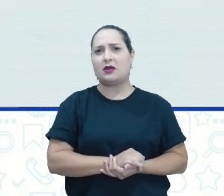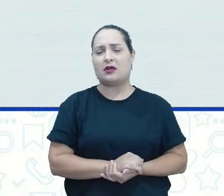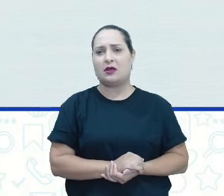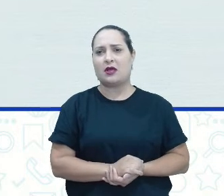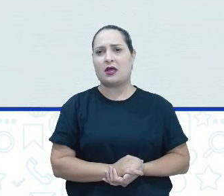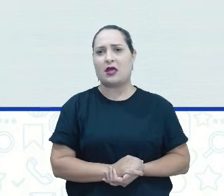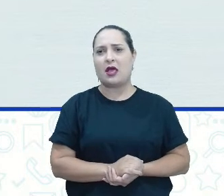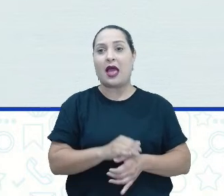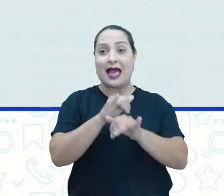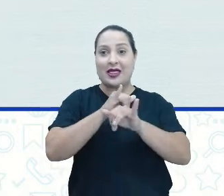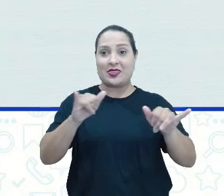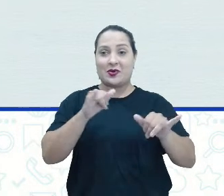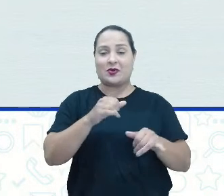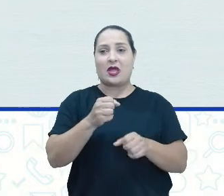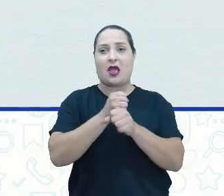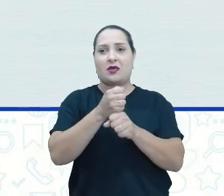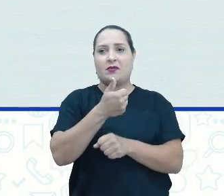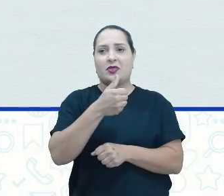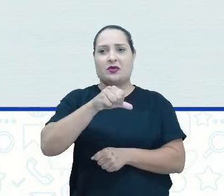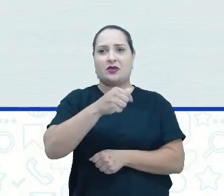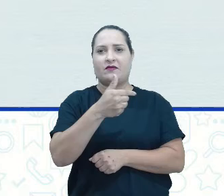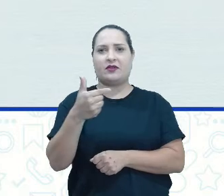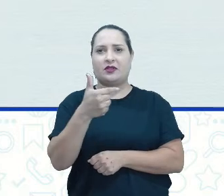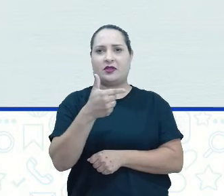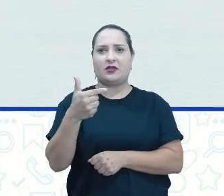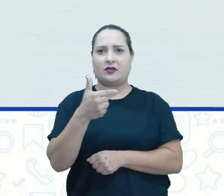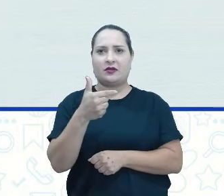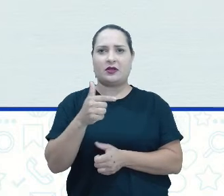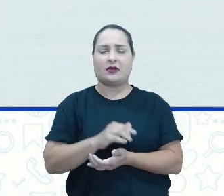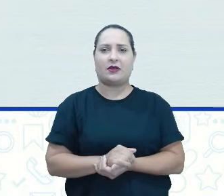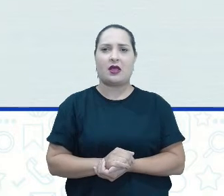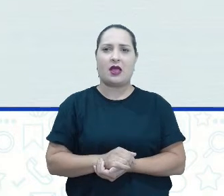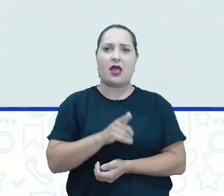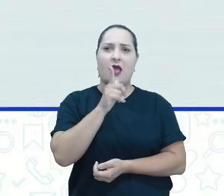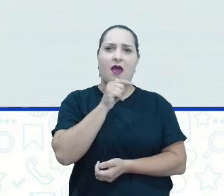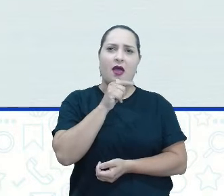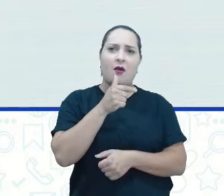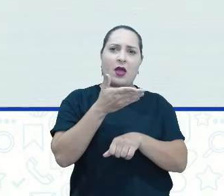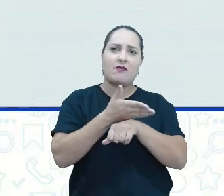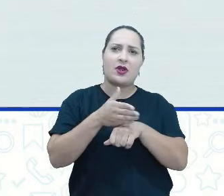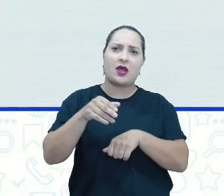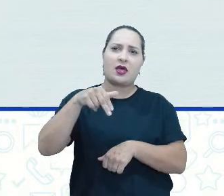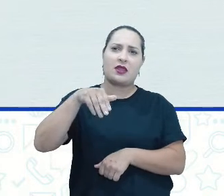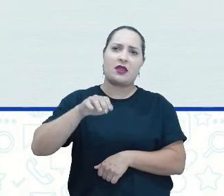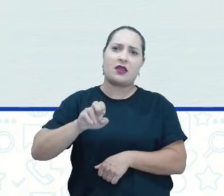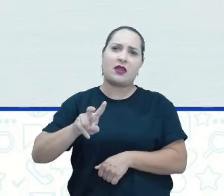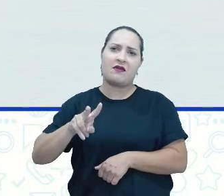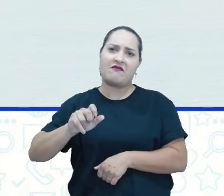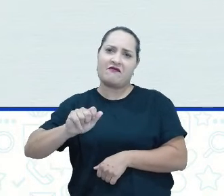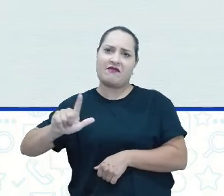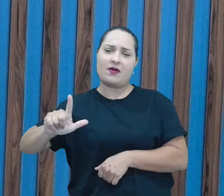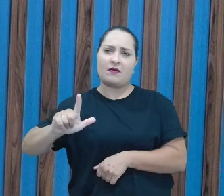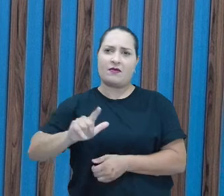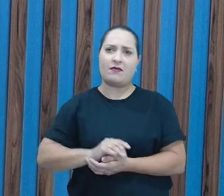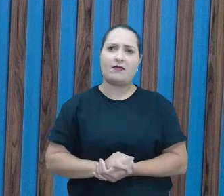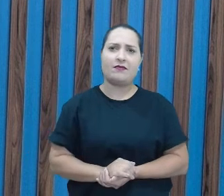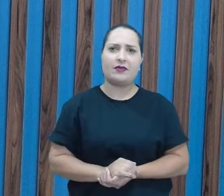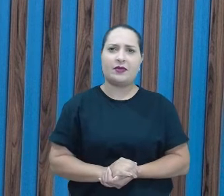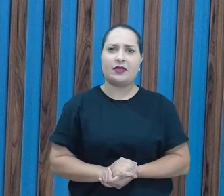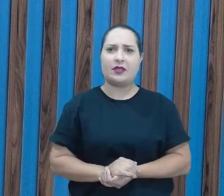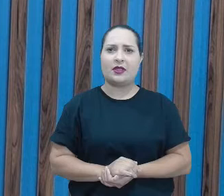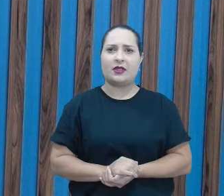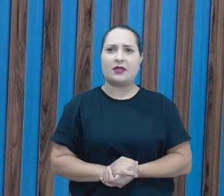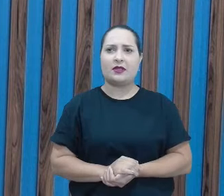de 1922, Água Branca Naval. E aqui... Ó, na beleza